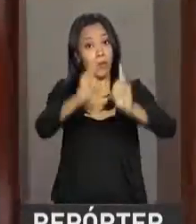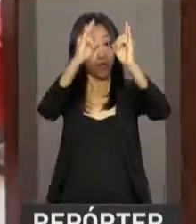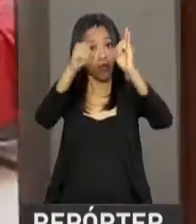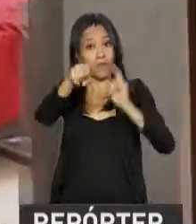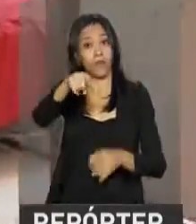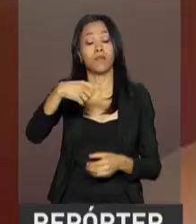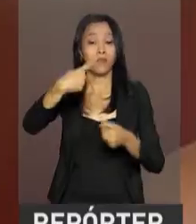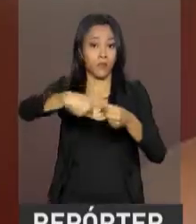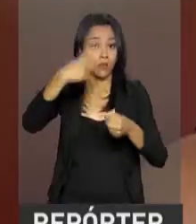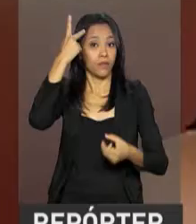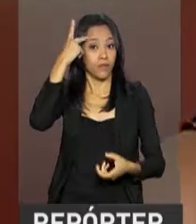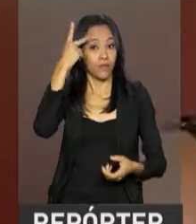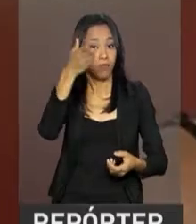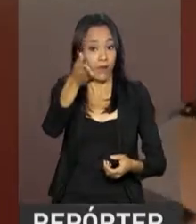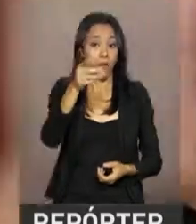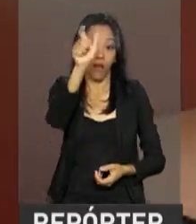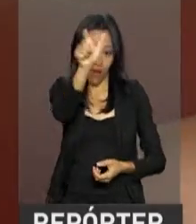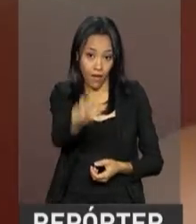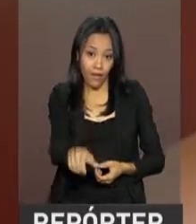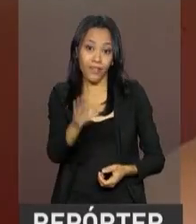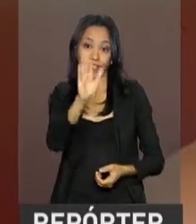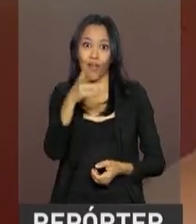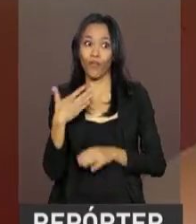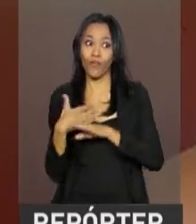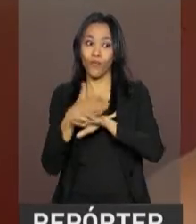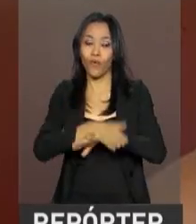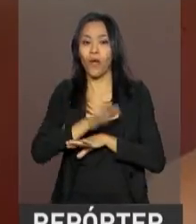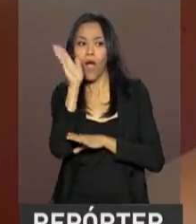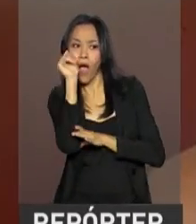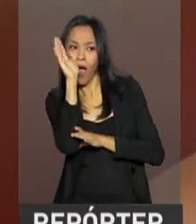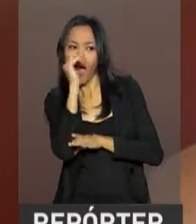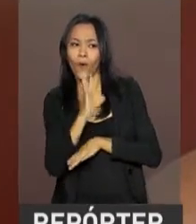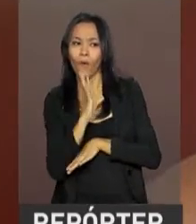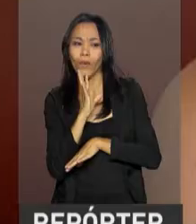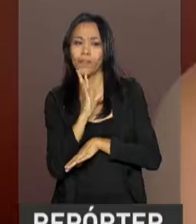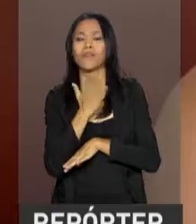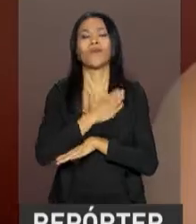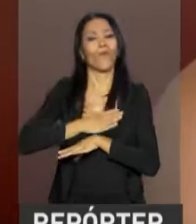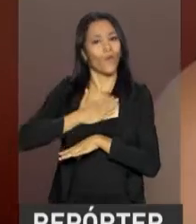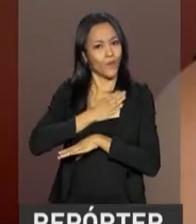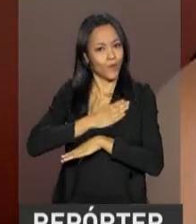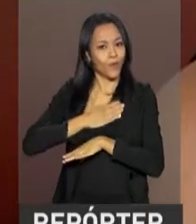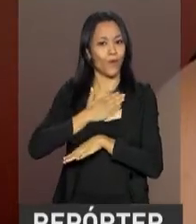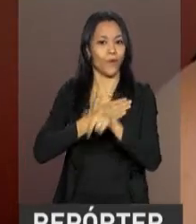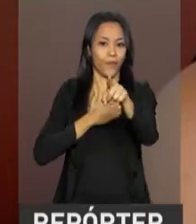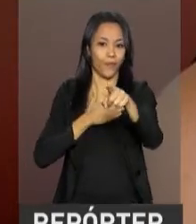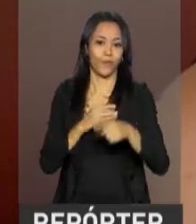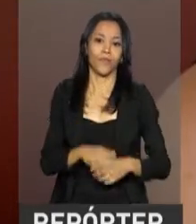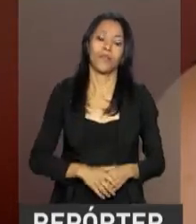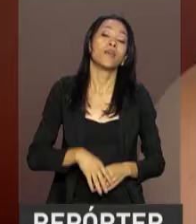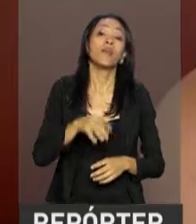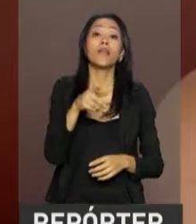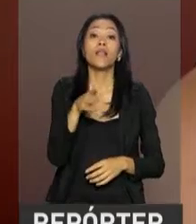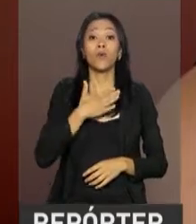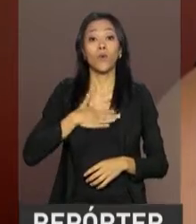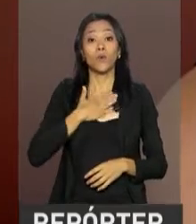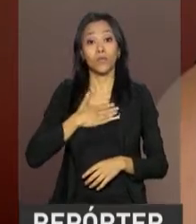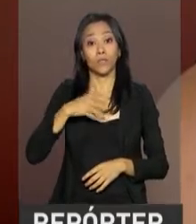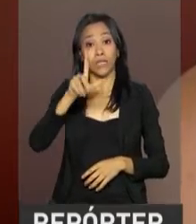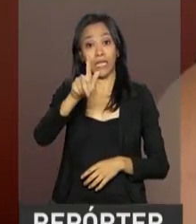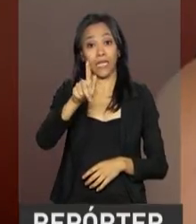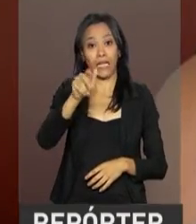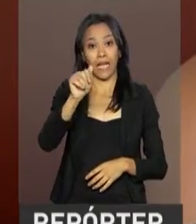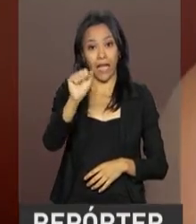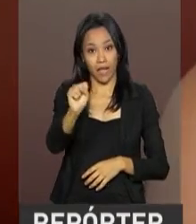ipanema e sorocaba gisele já foi conhecer o empreendimento e gostou do que viu o gás canalizado a gente não vai ter mais